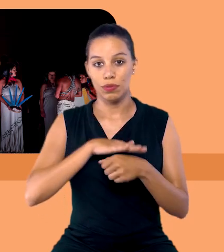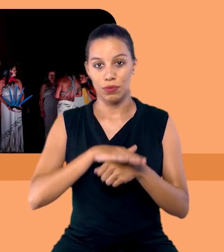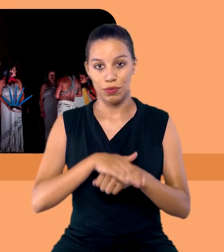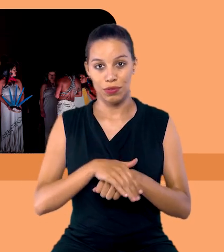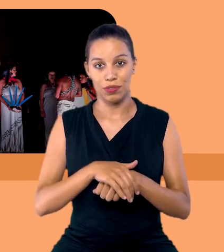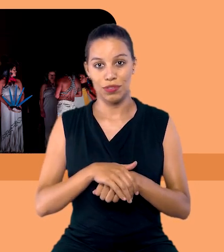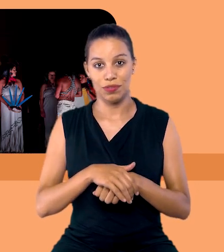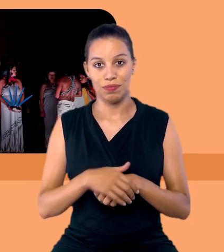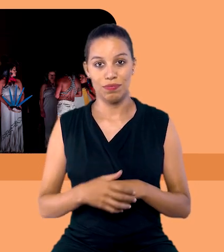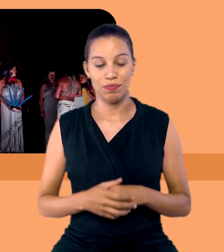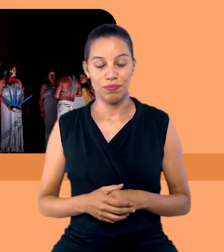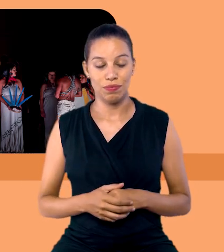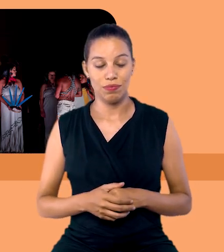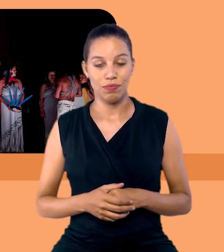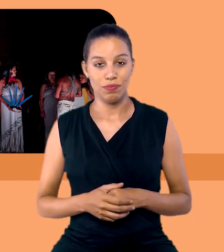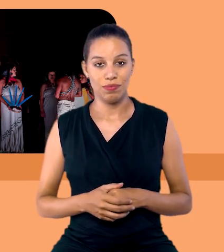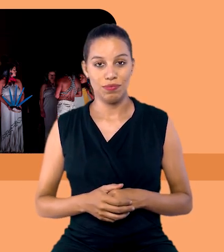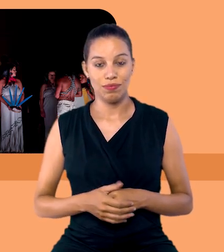Boa noite.